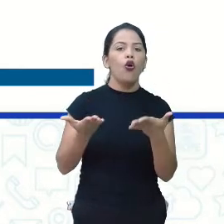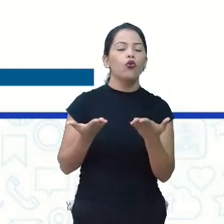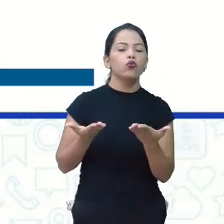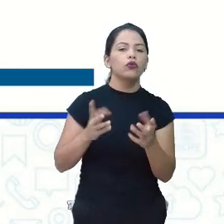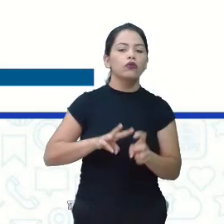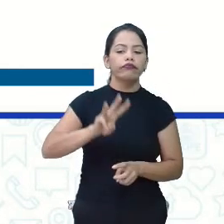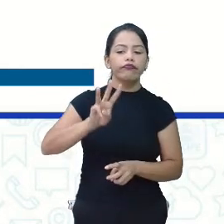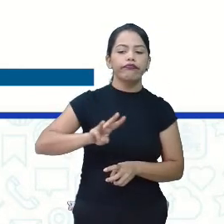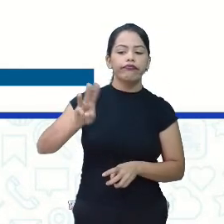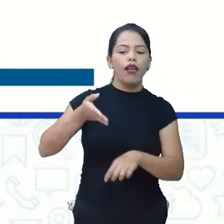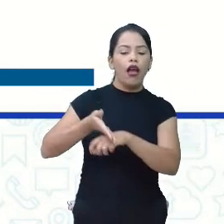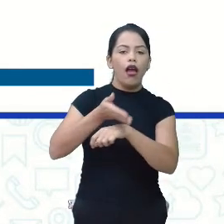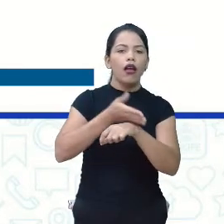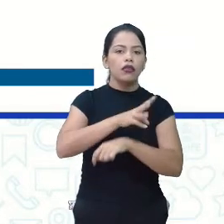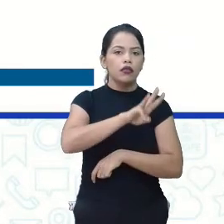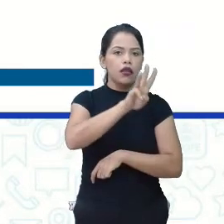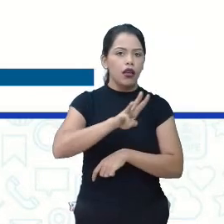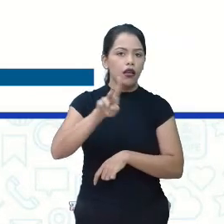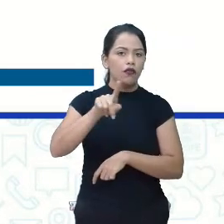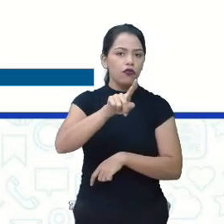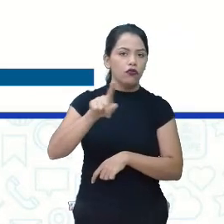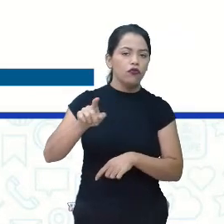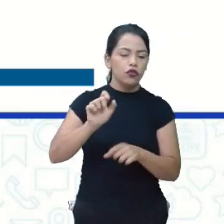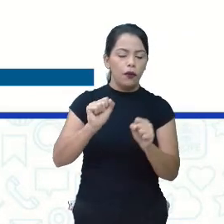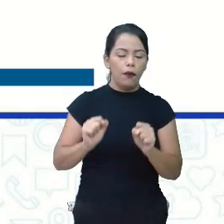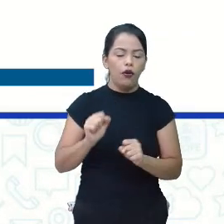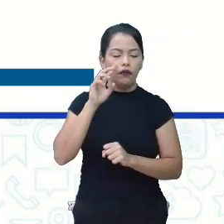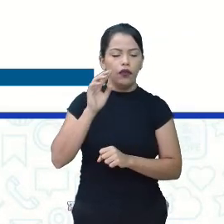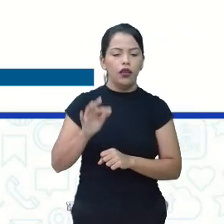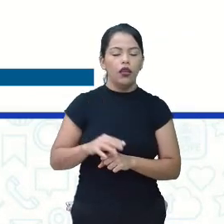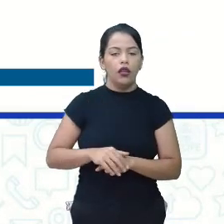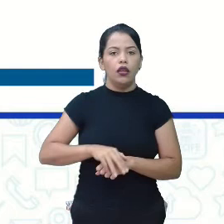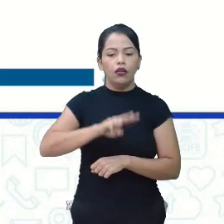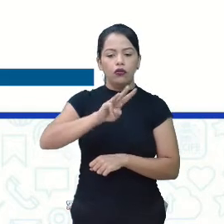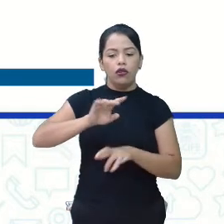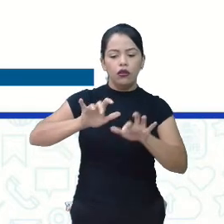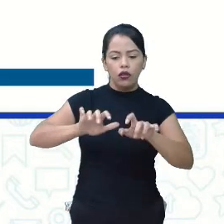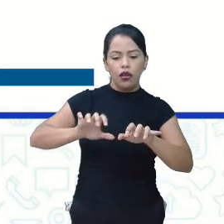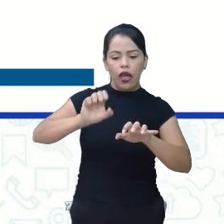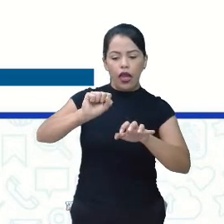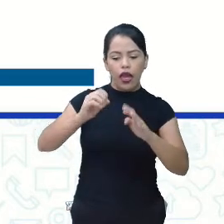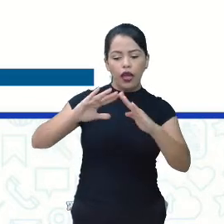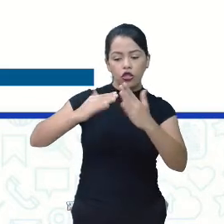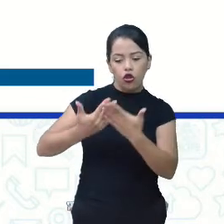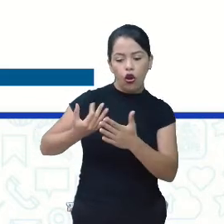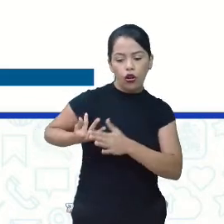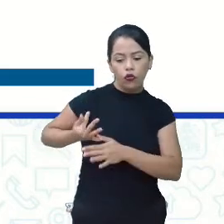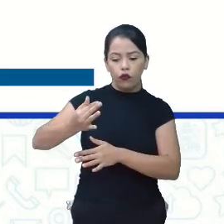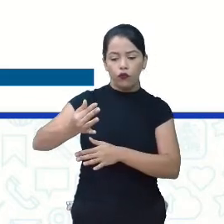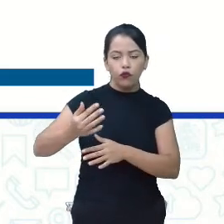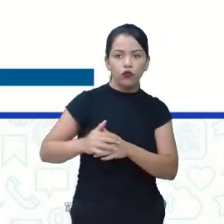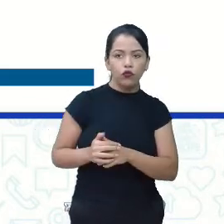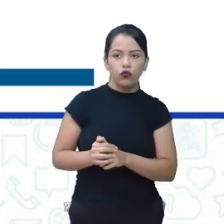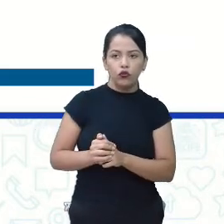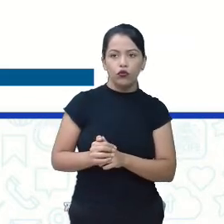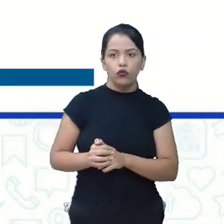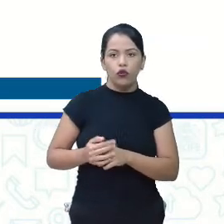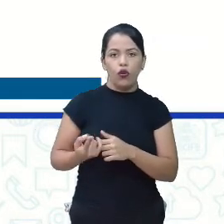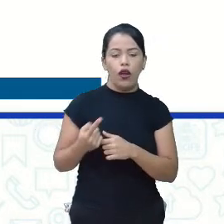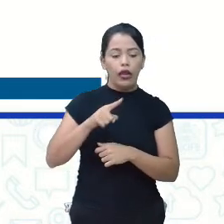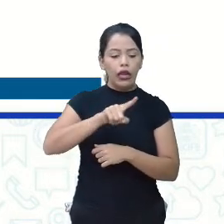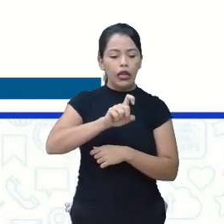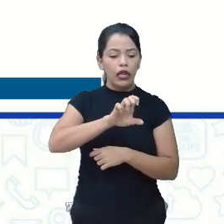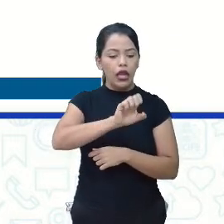pode digitar aí no Google Escola do Futuro em Casa, acessar esse material aqui a partir dessa abinha de